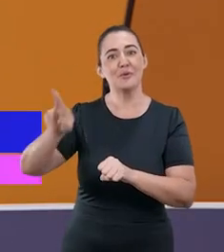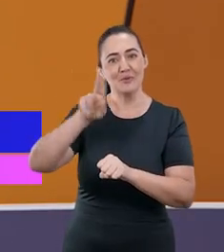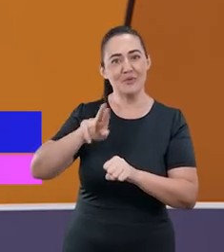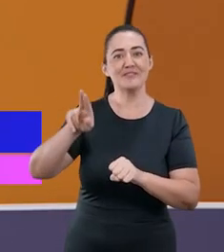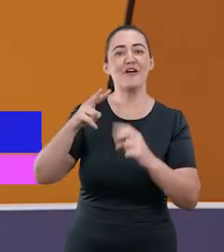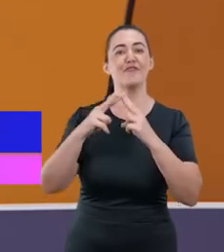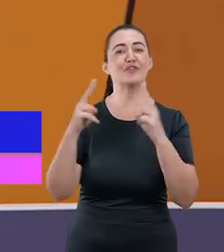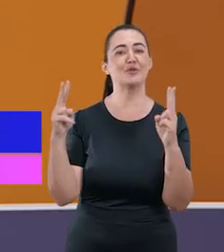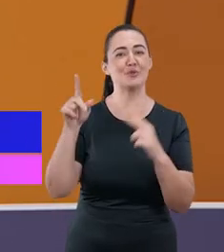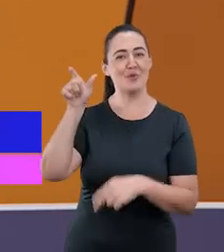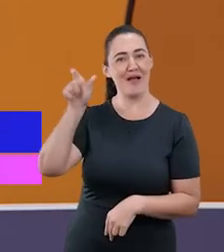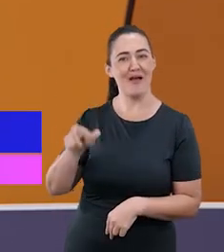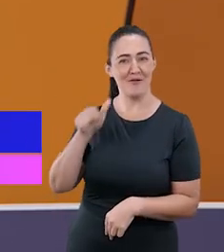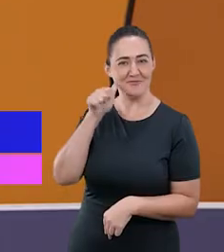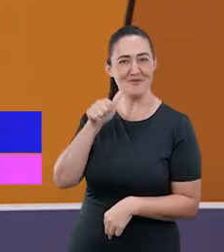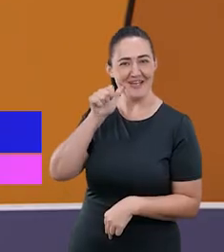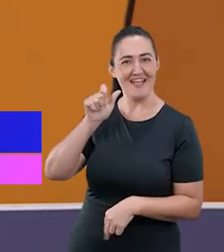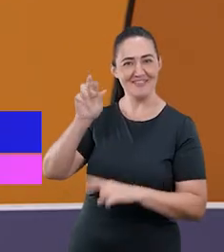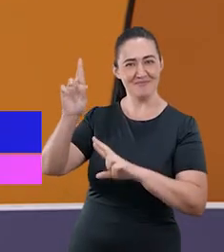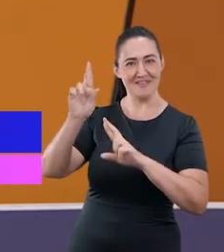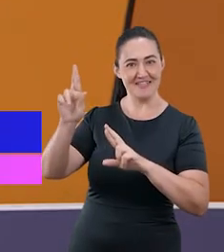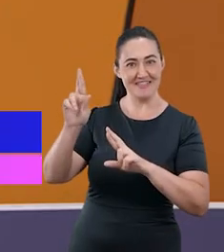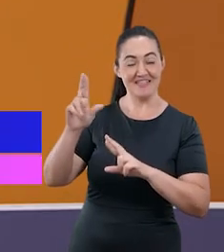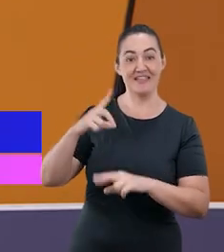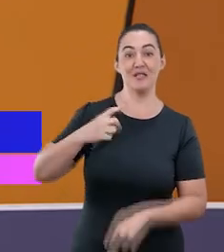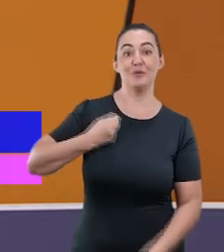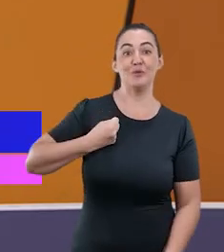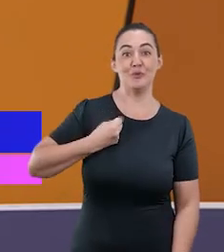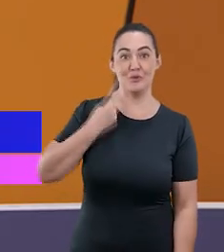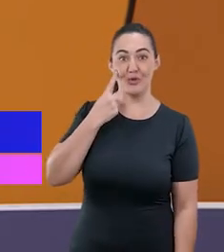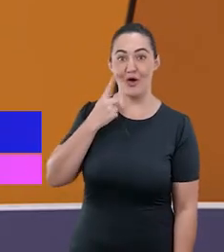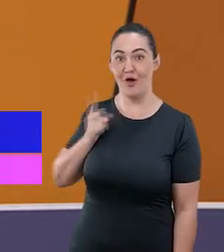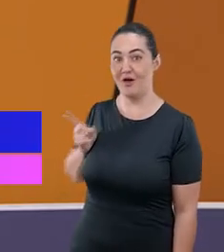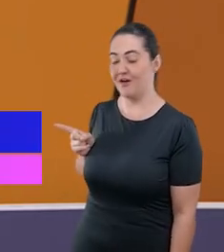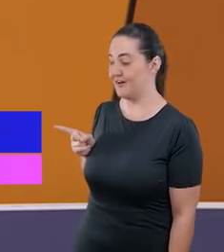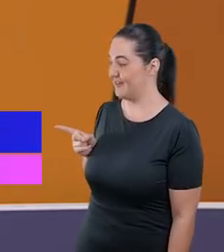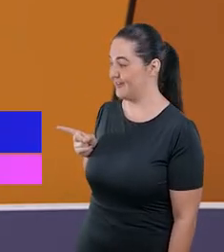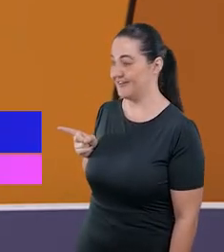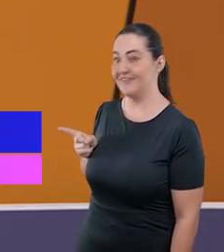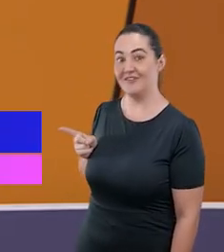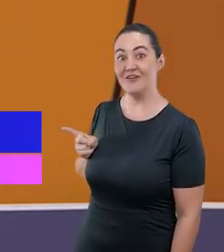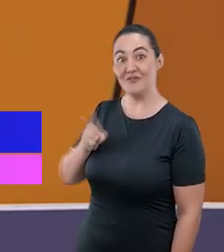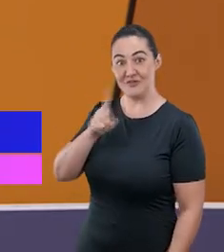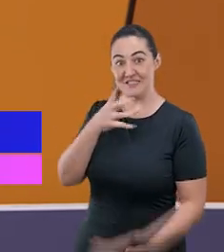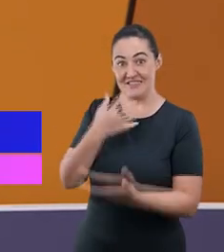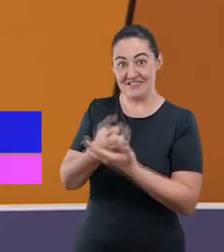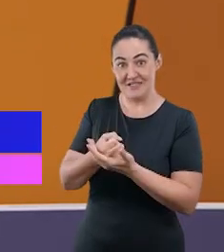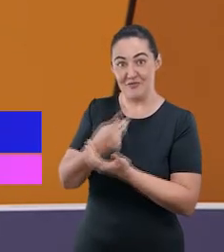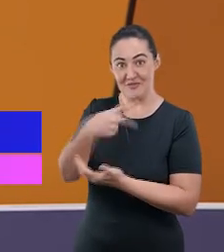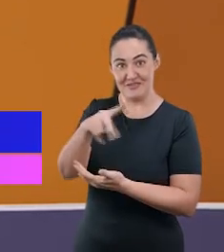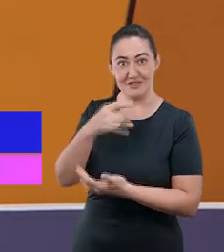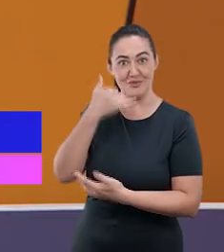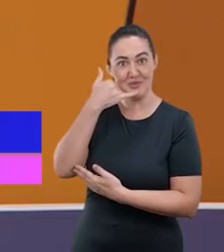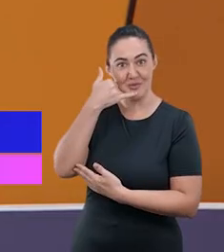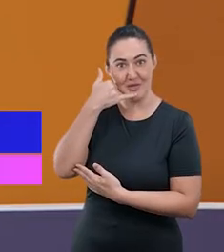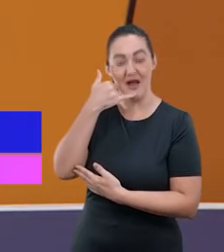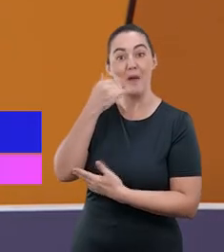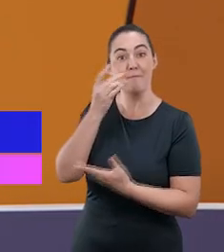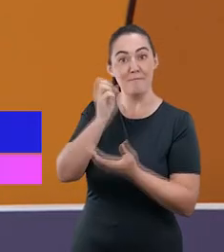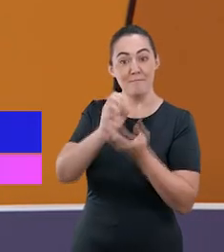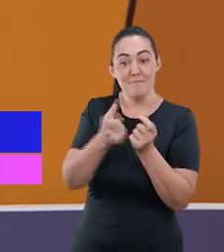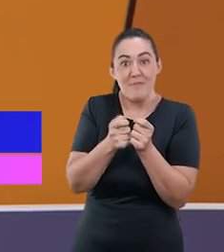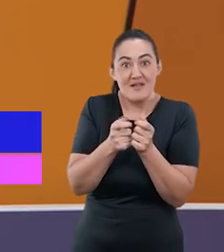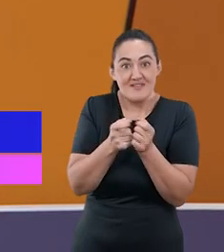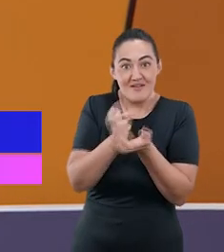lhe atender agora. O número da Esperança está aparecendo aqui embaixo na tela. É só você ir lá, cadastrar no seu celular, manda uma mensagem e a Esperança